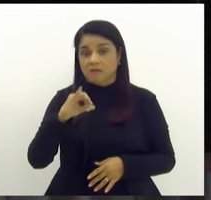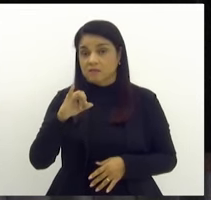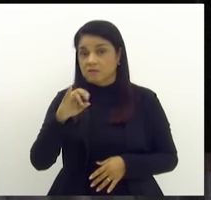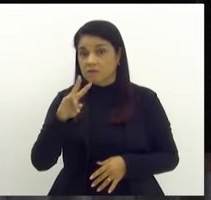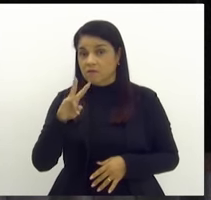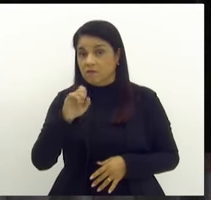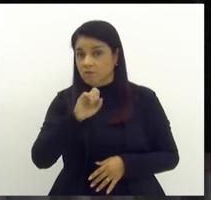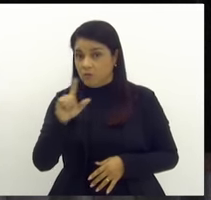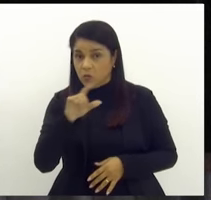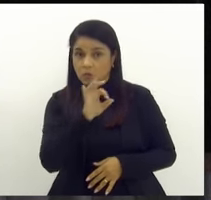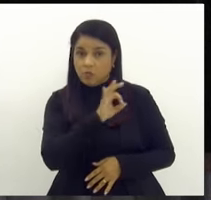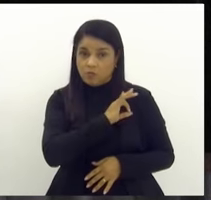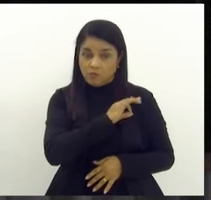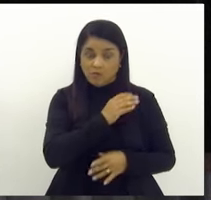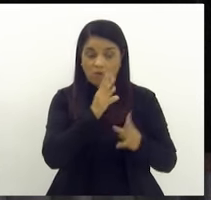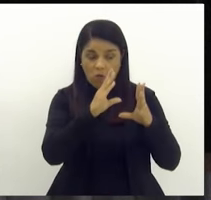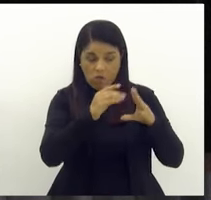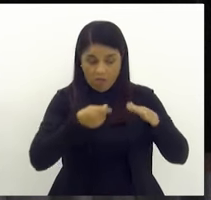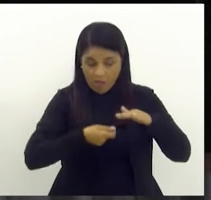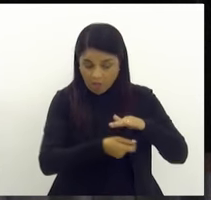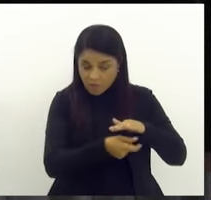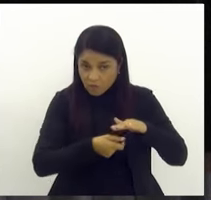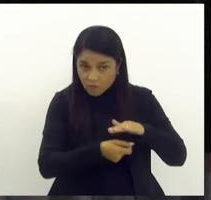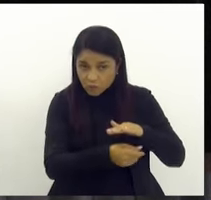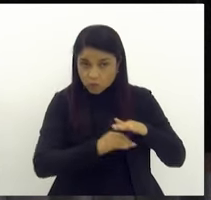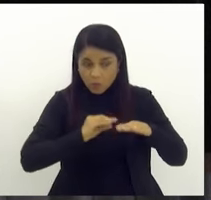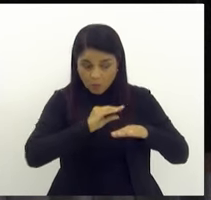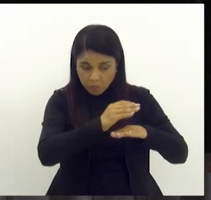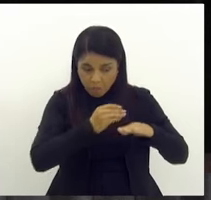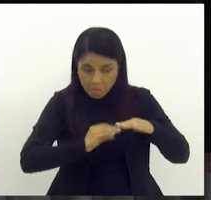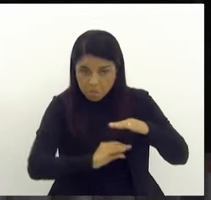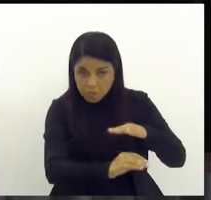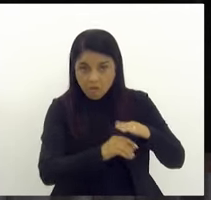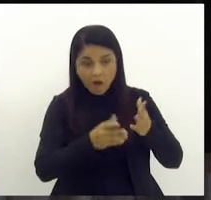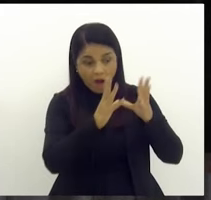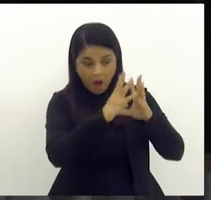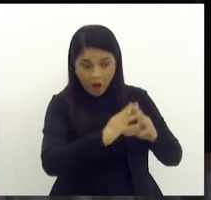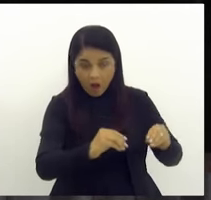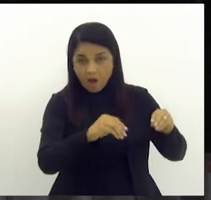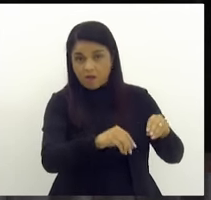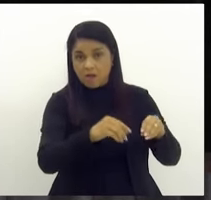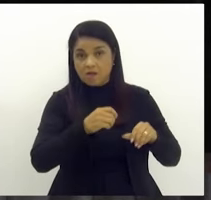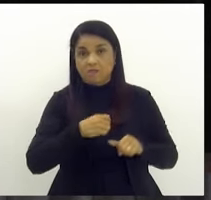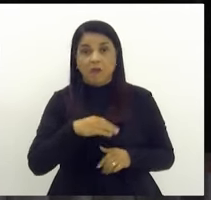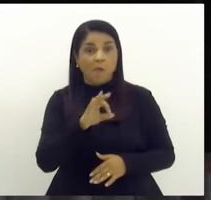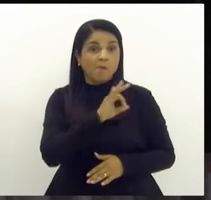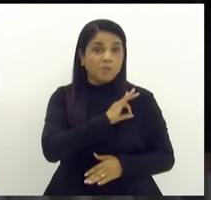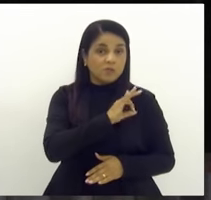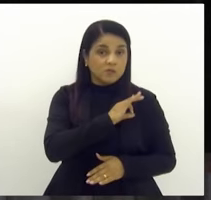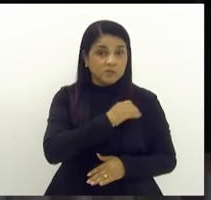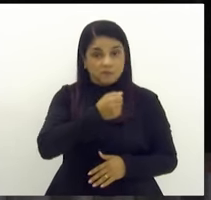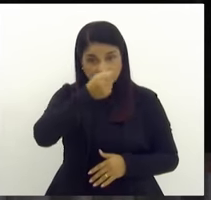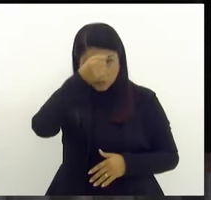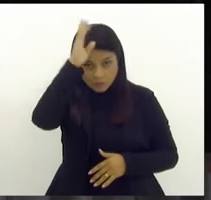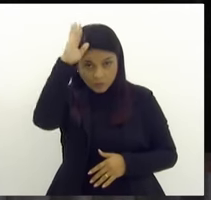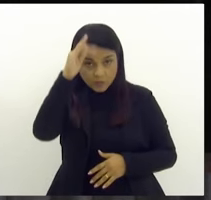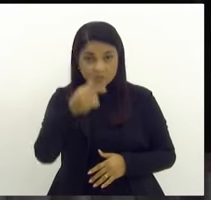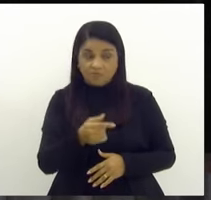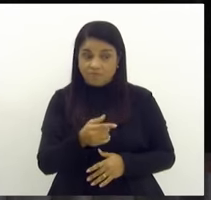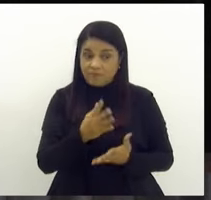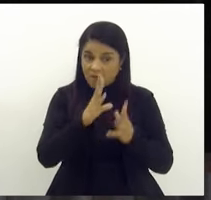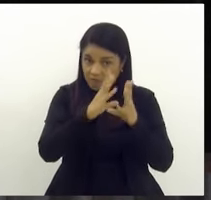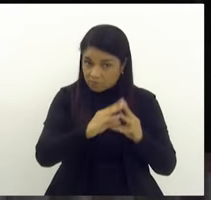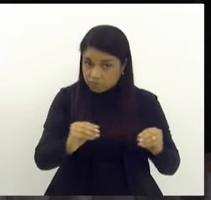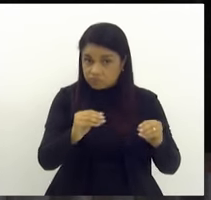comund de assistência social hospitalar da Polícia Militar do bombeiro vão acabar hein e depois não adianta